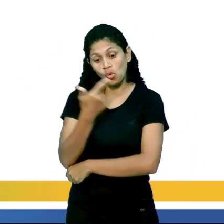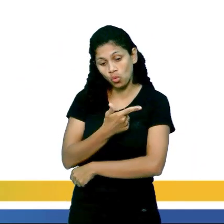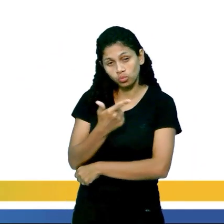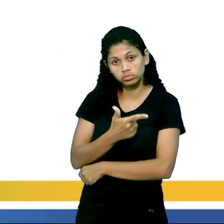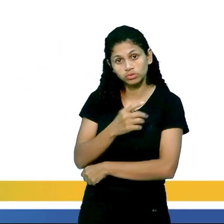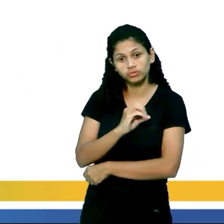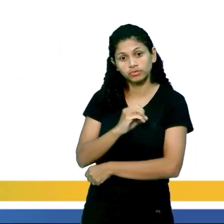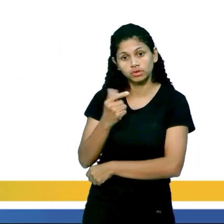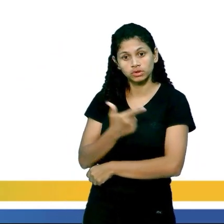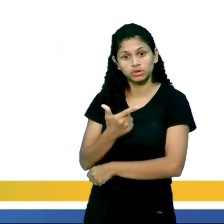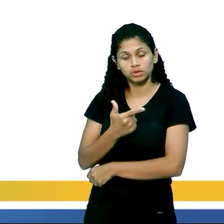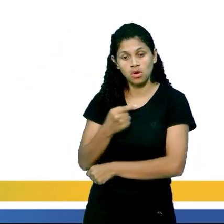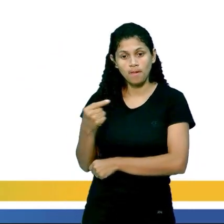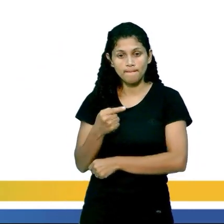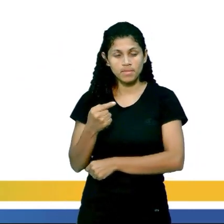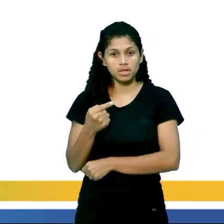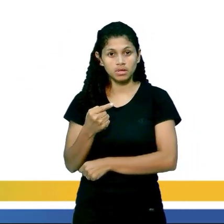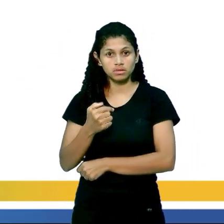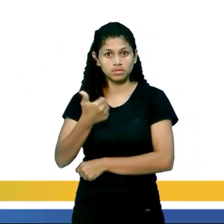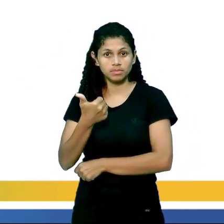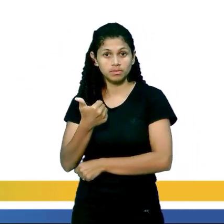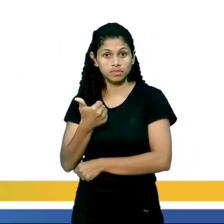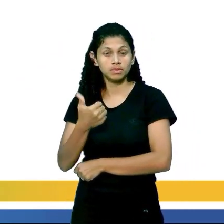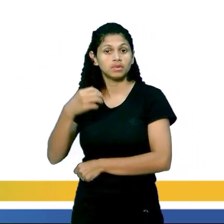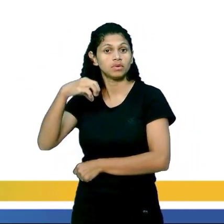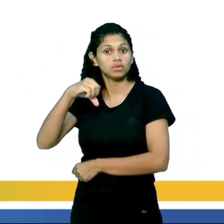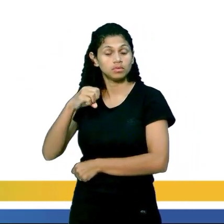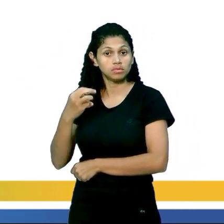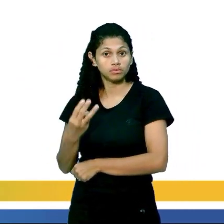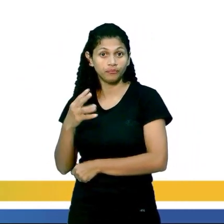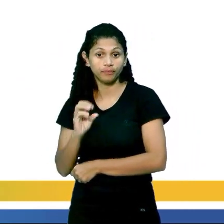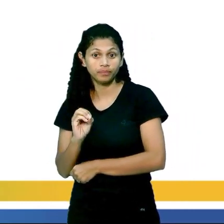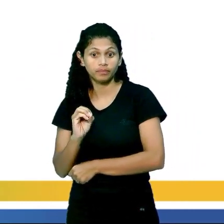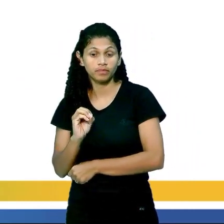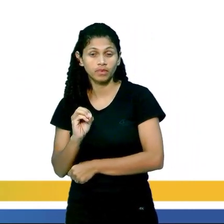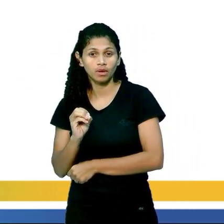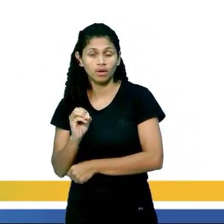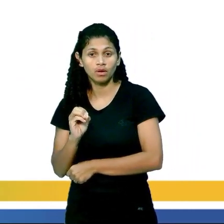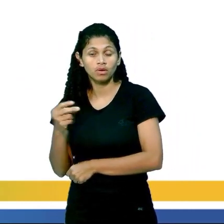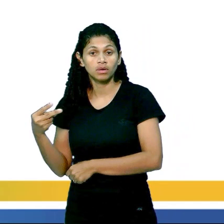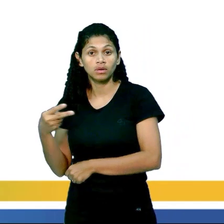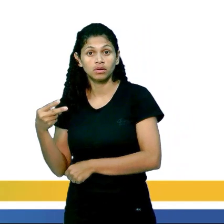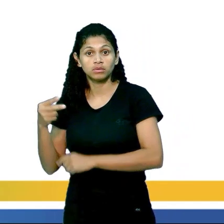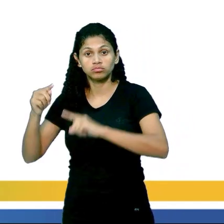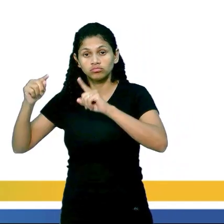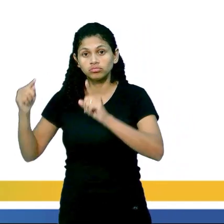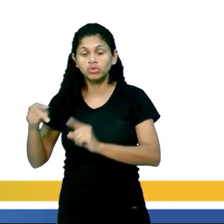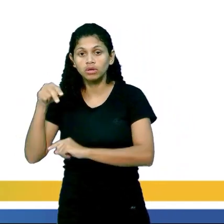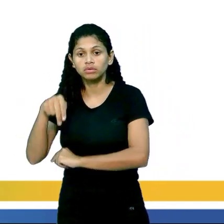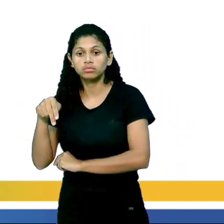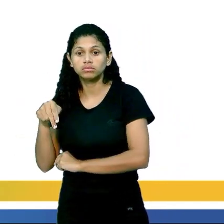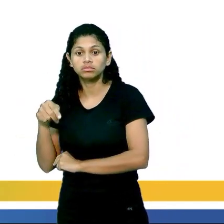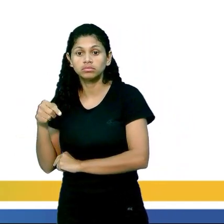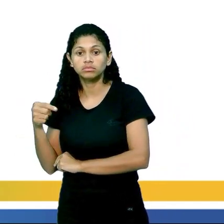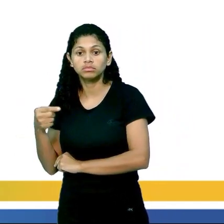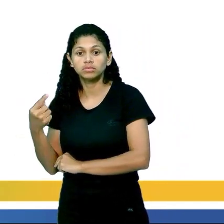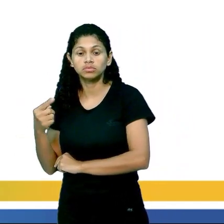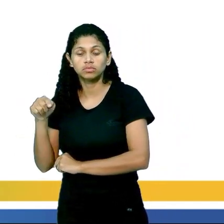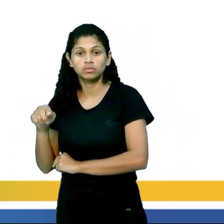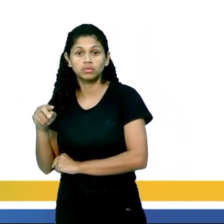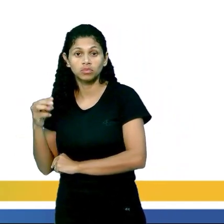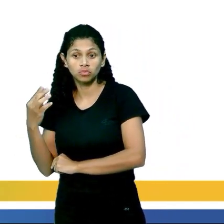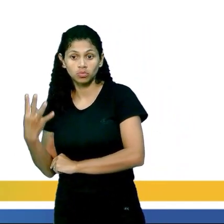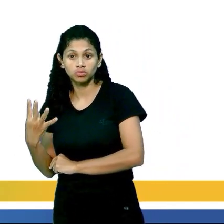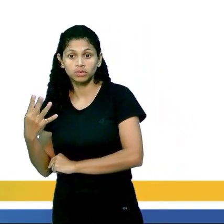2022 menos 1930, nós vamos ter como resultado aí 92, igual a